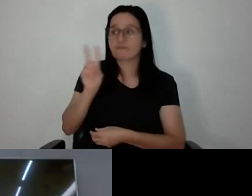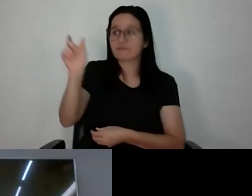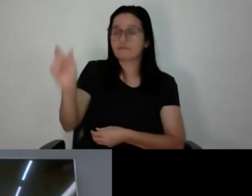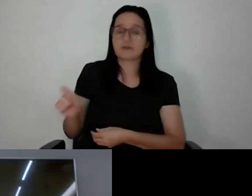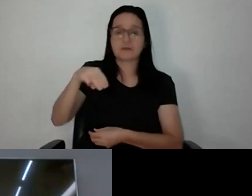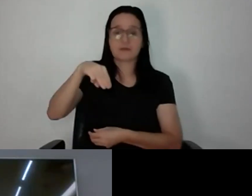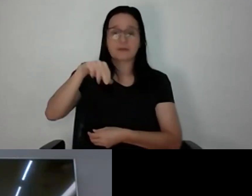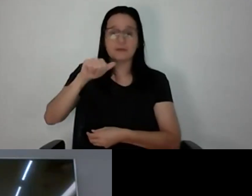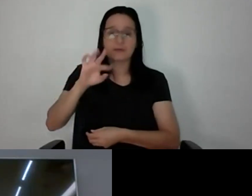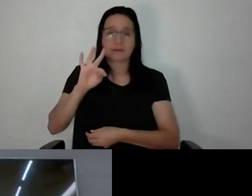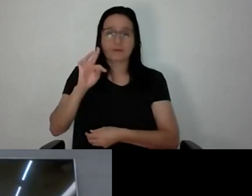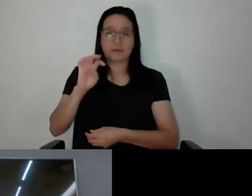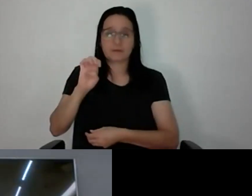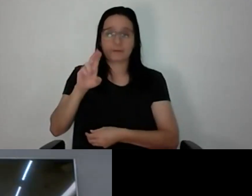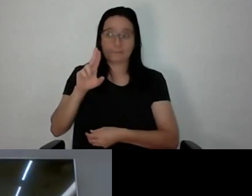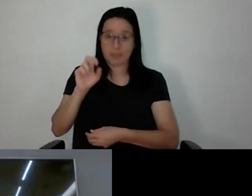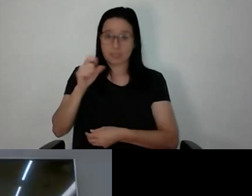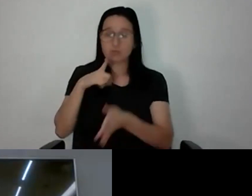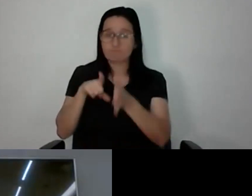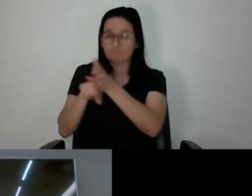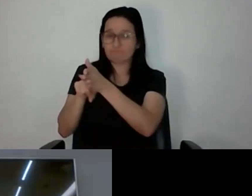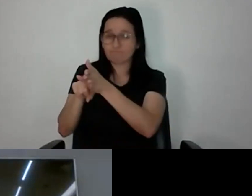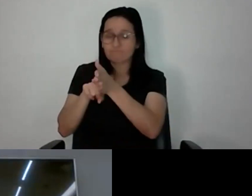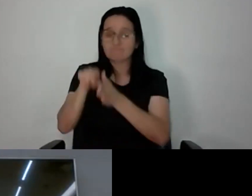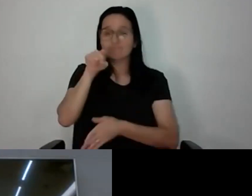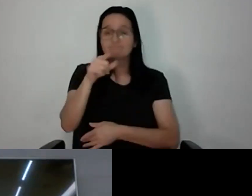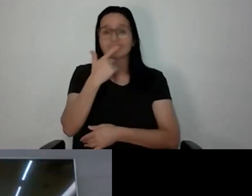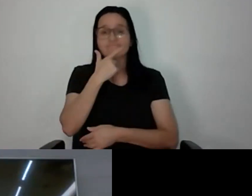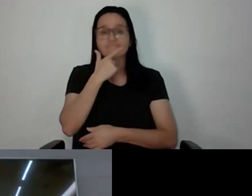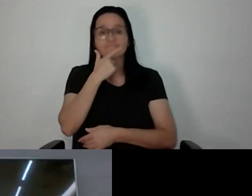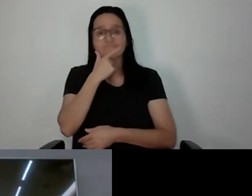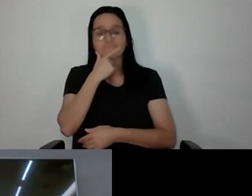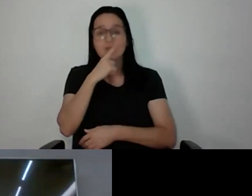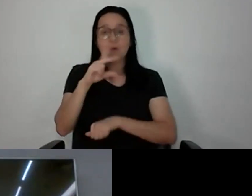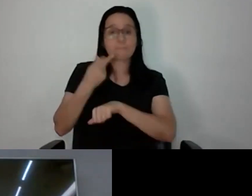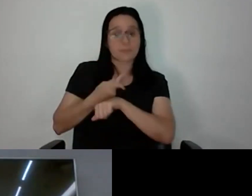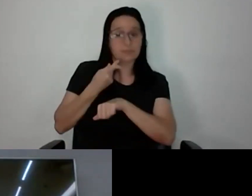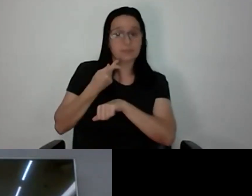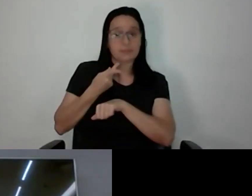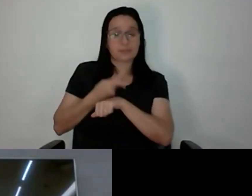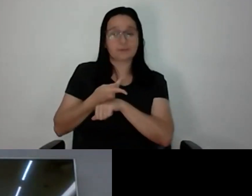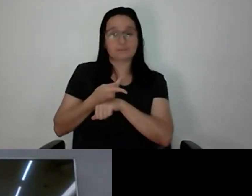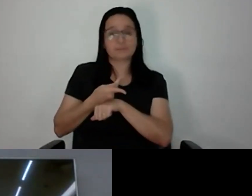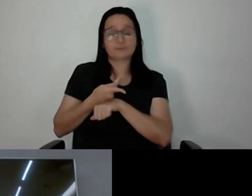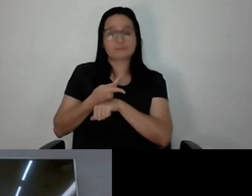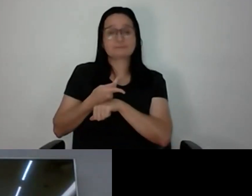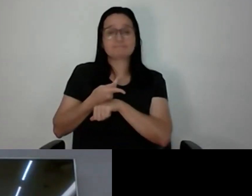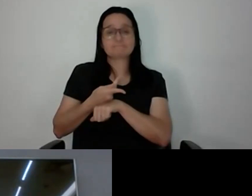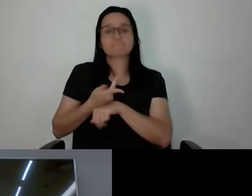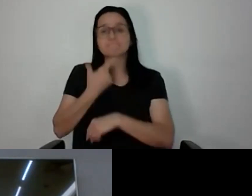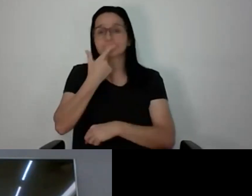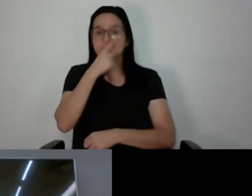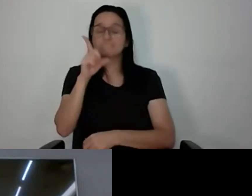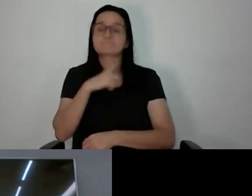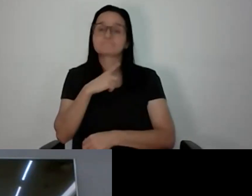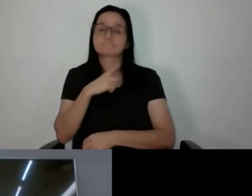fiz meu dever de casa, eu pesquisei, o doutor Matheus ganhou um prêmio, né, de um concurso que você participou, eu acho, tem alguma coisa a